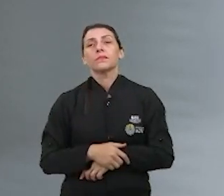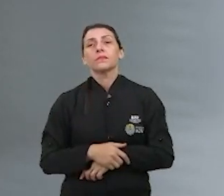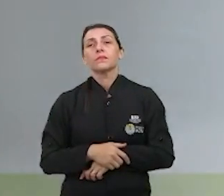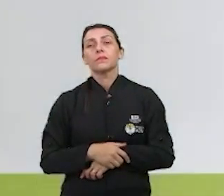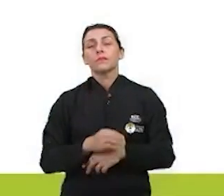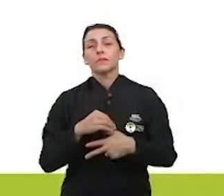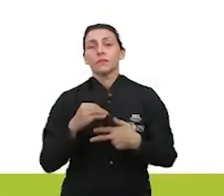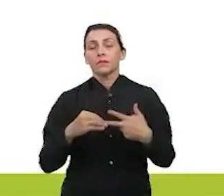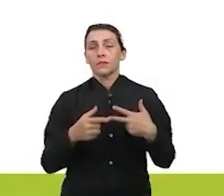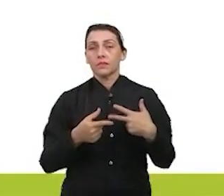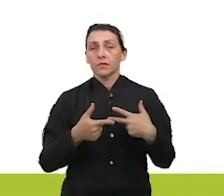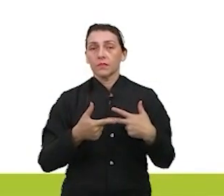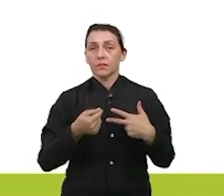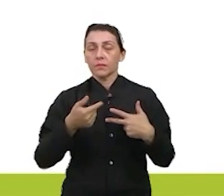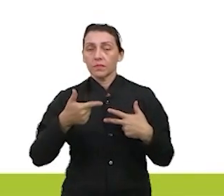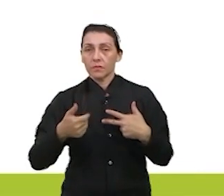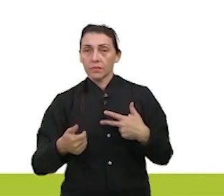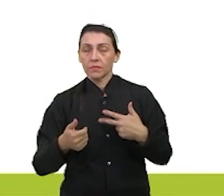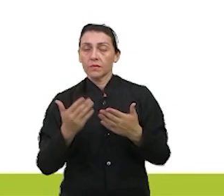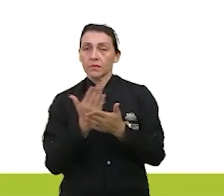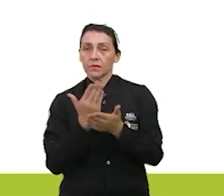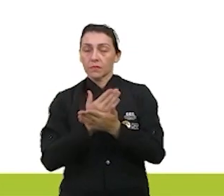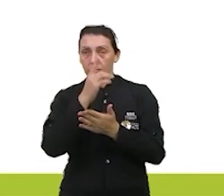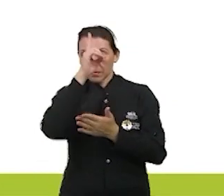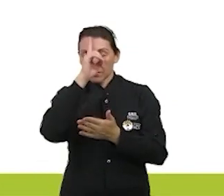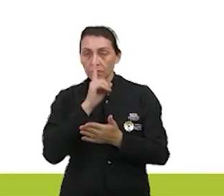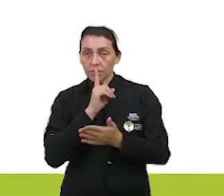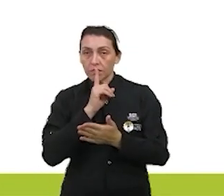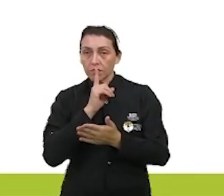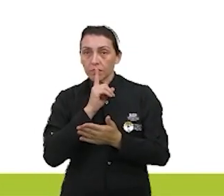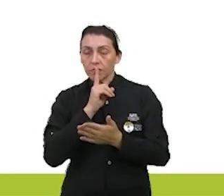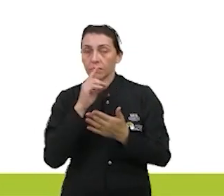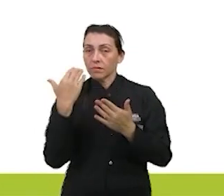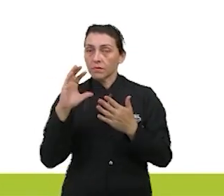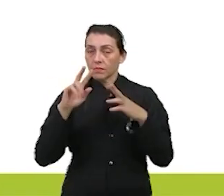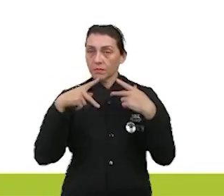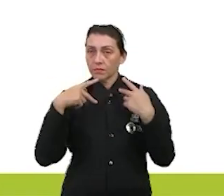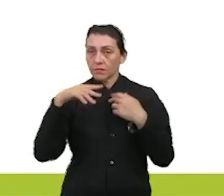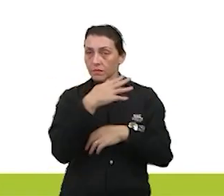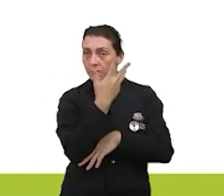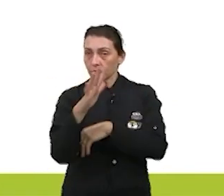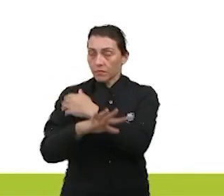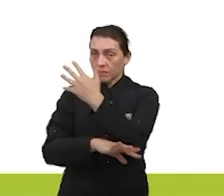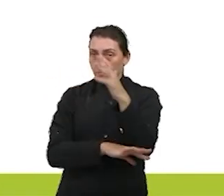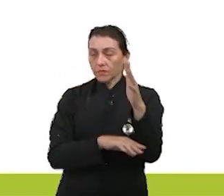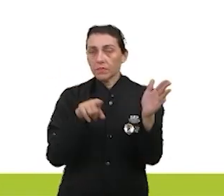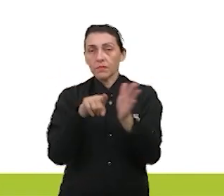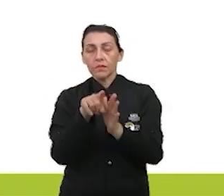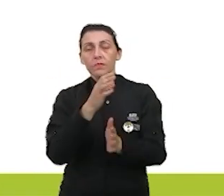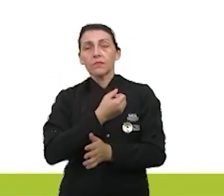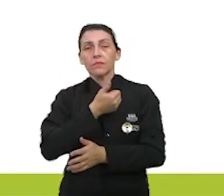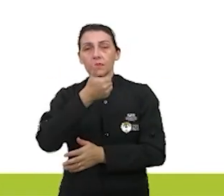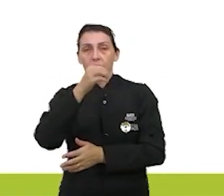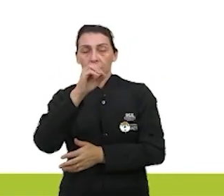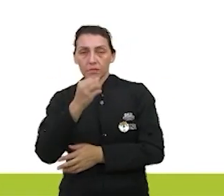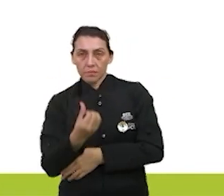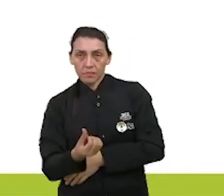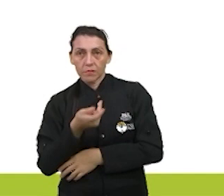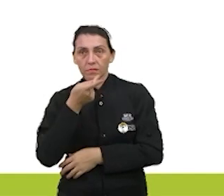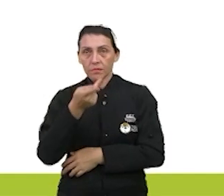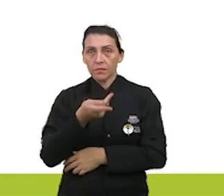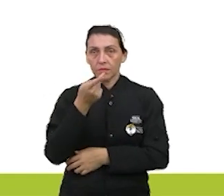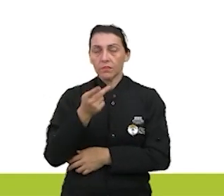Enem 2021, caderno amarelo, reaplicação PPL, ciências da natureza, questão 106. Ela